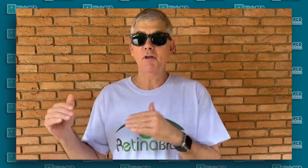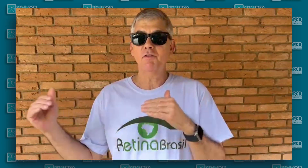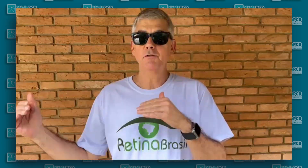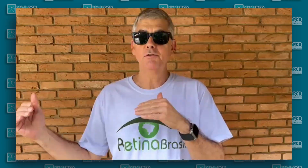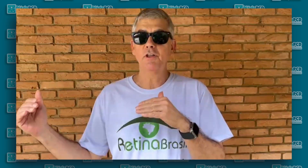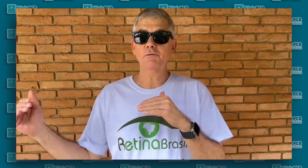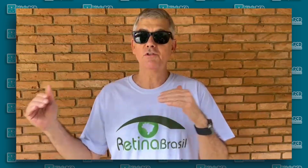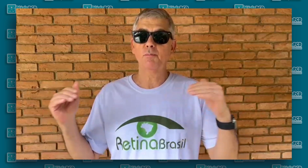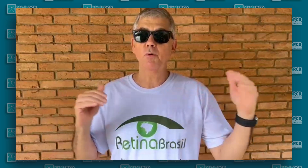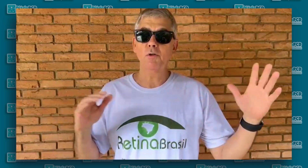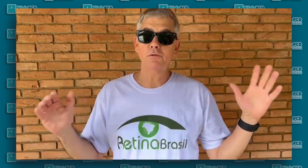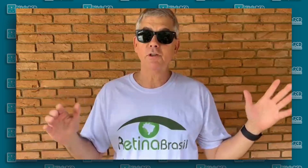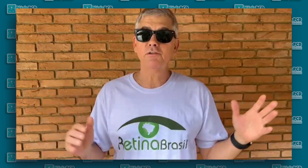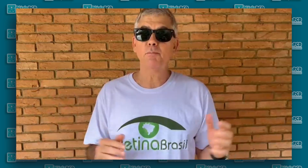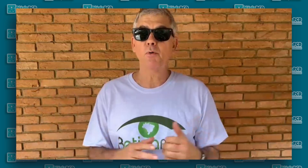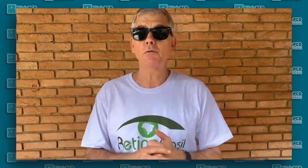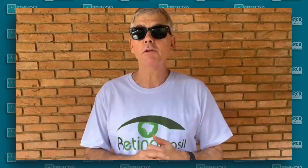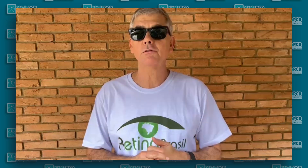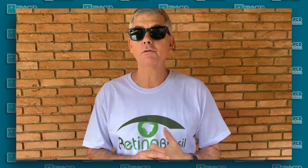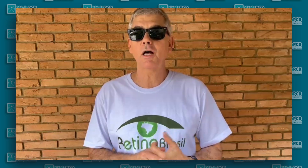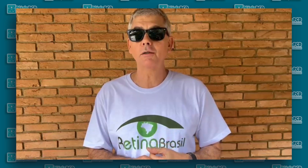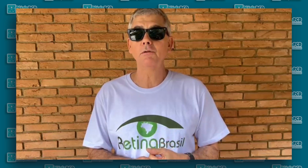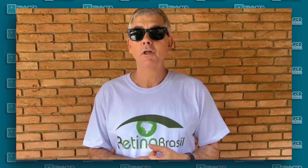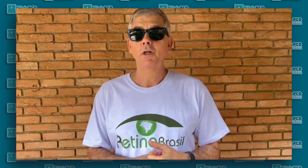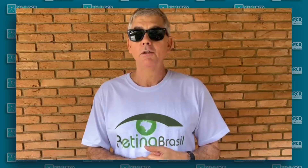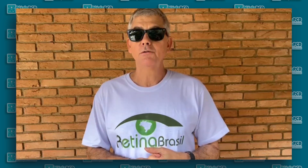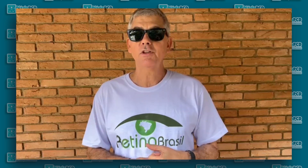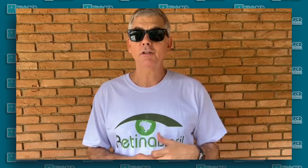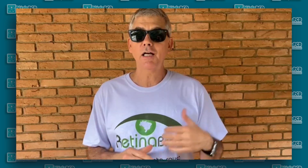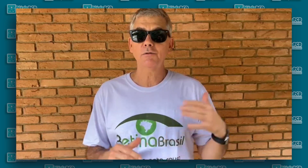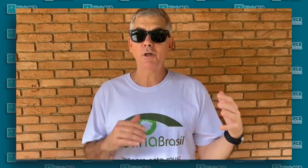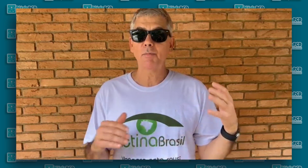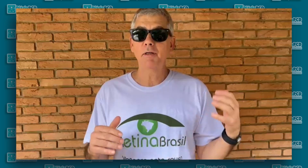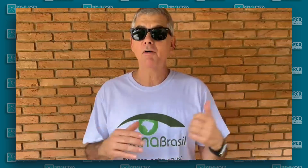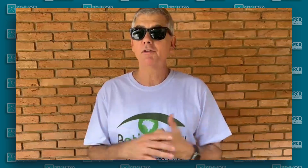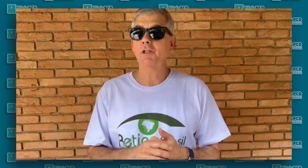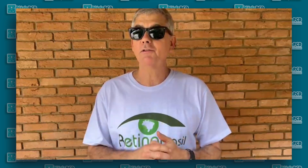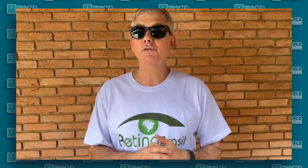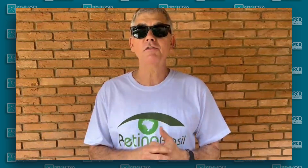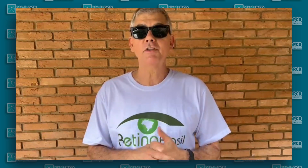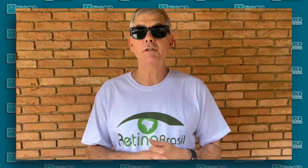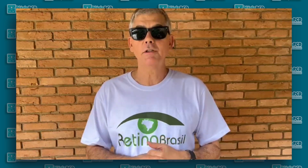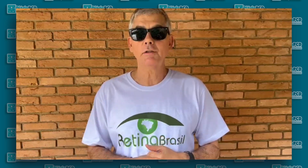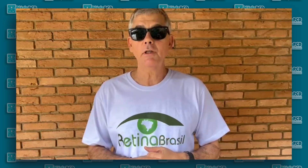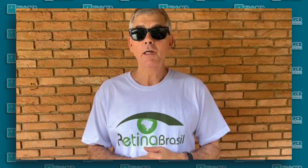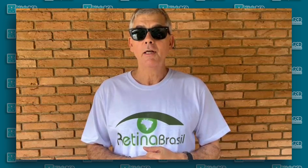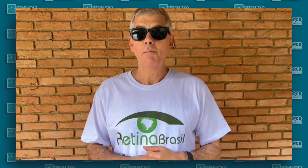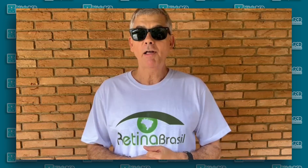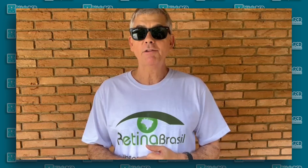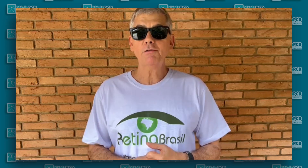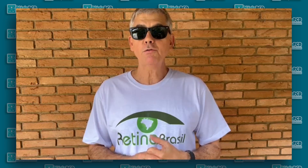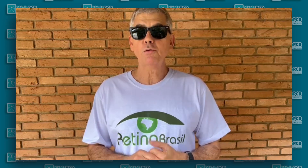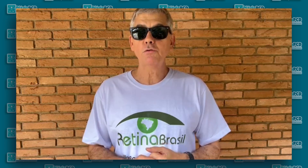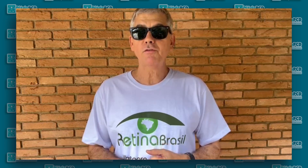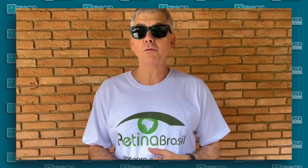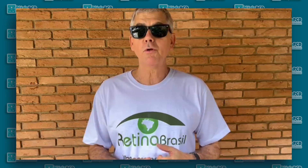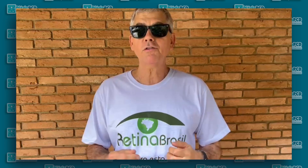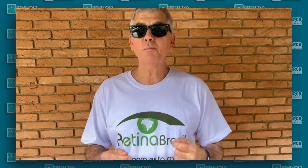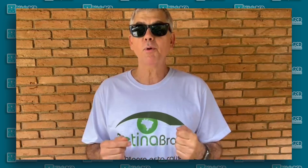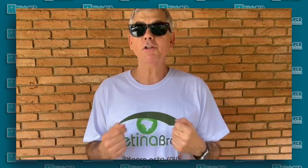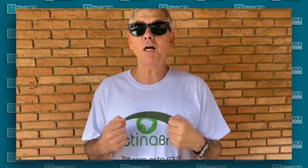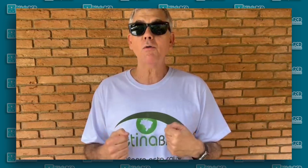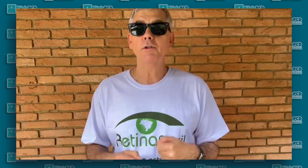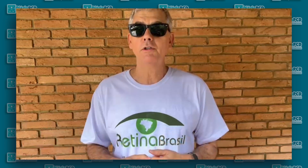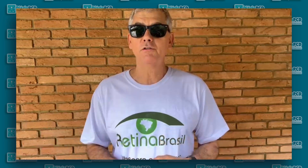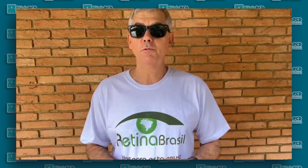que na Câmara foi 200 e pouco a 200 e pouco o resultado, no Senado também uma votação dividida, mas isso tudo foi o